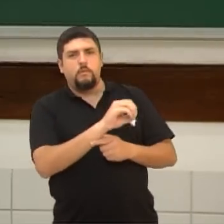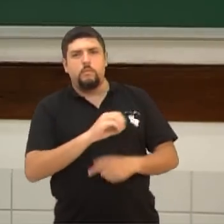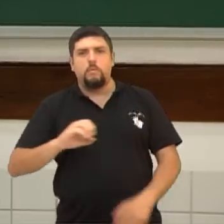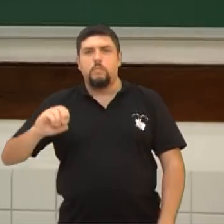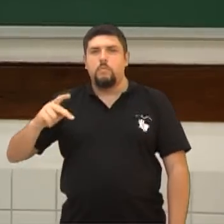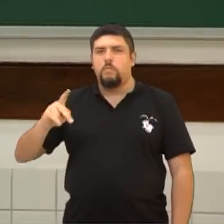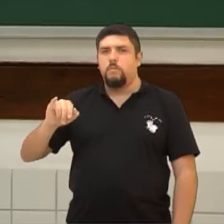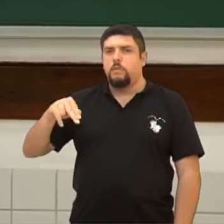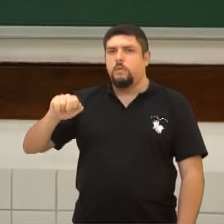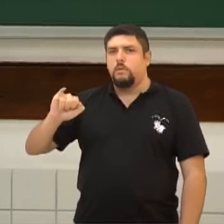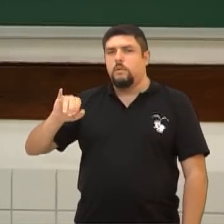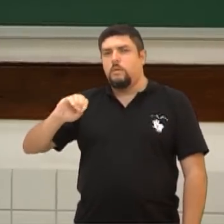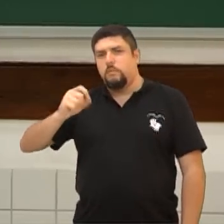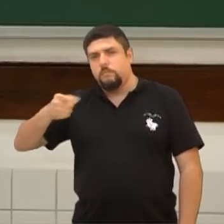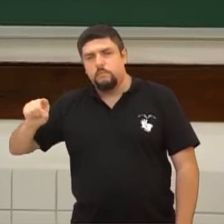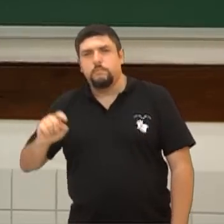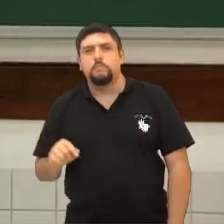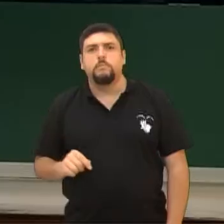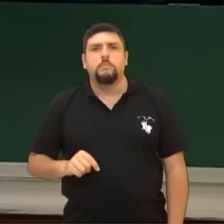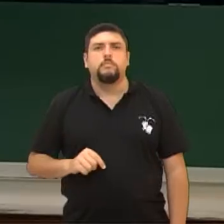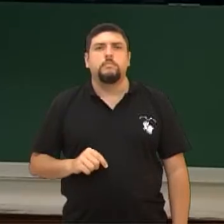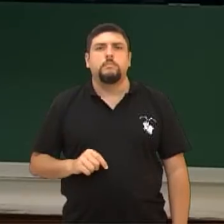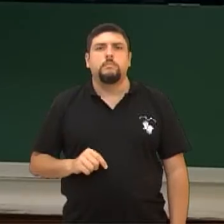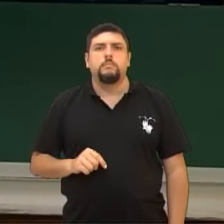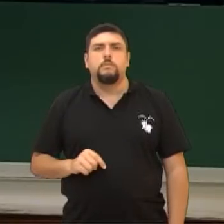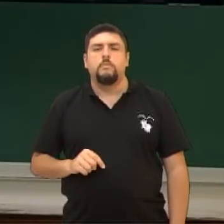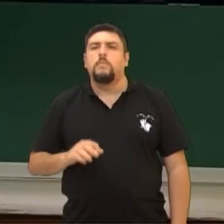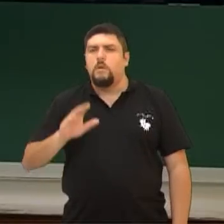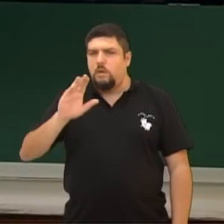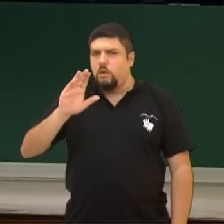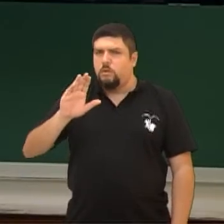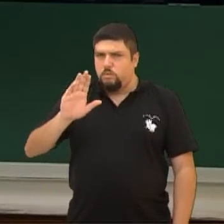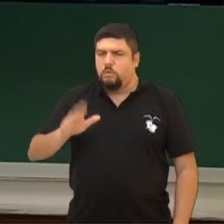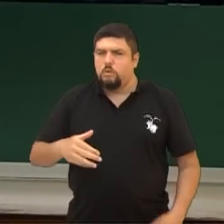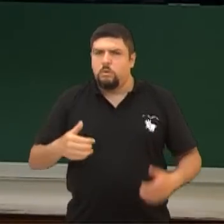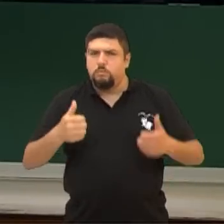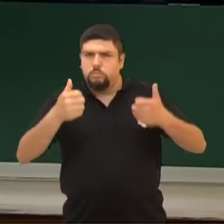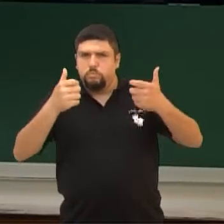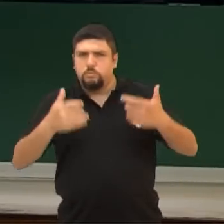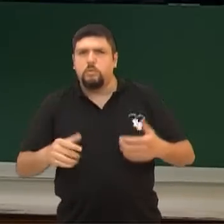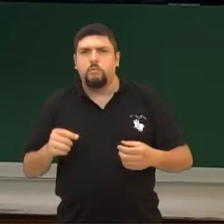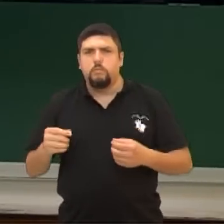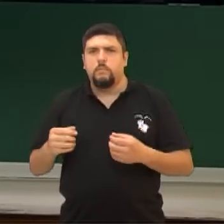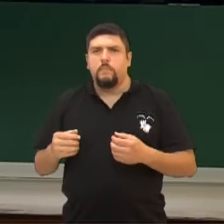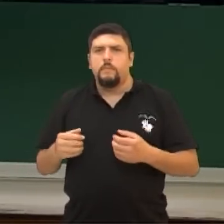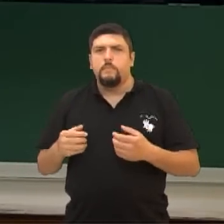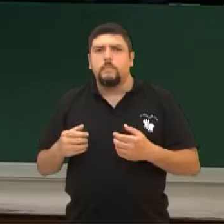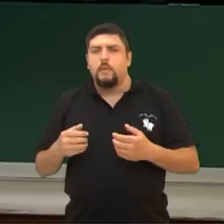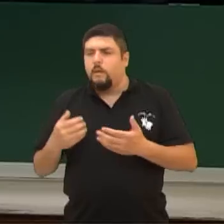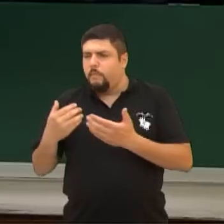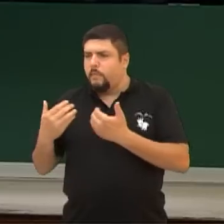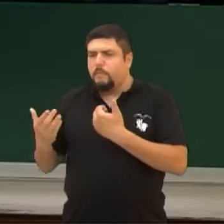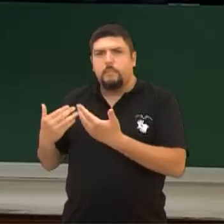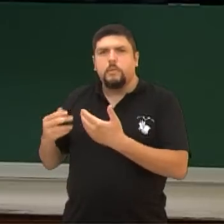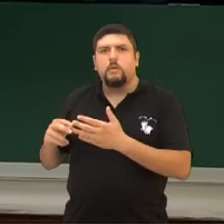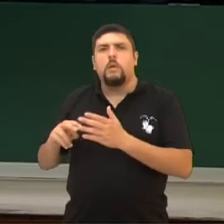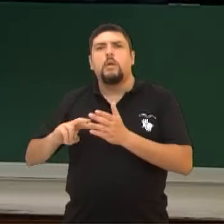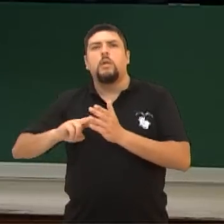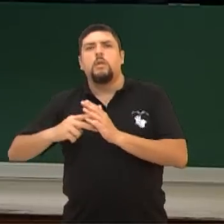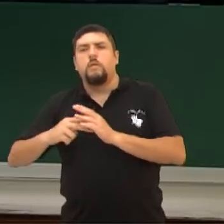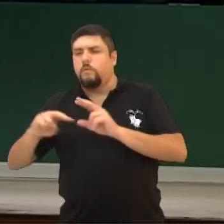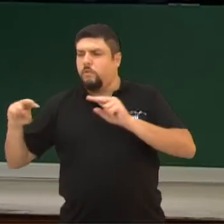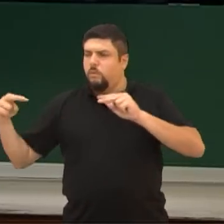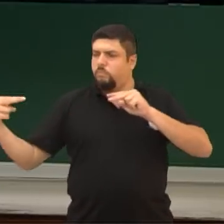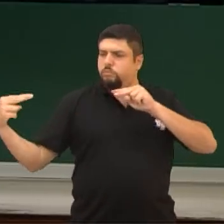opinião. Já conversamos sobre isso, vocês sabem, né, que entrevista vem do francês, entrevue, e